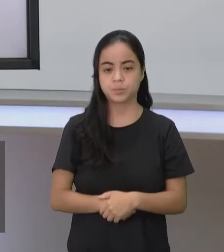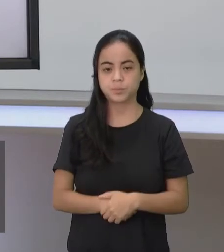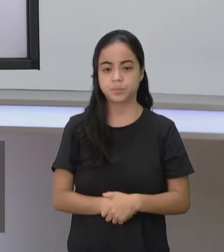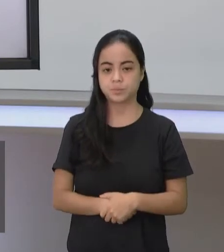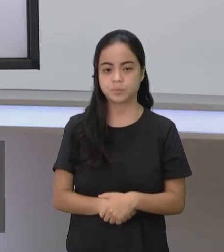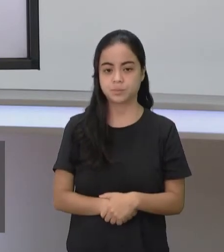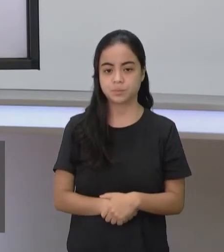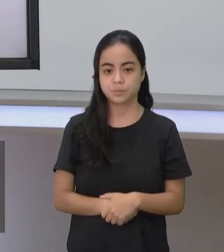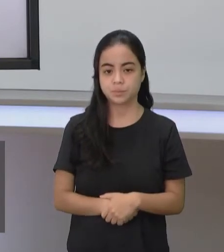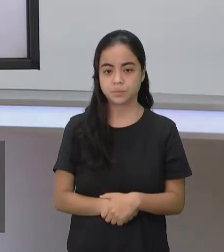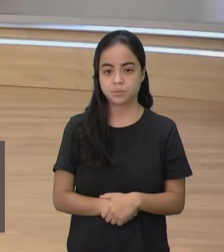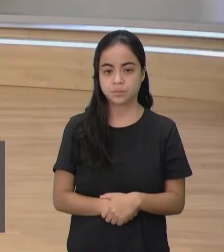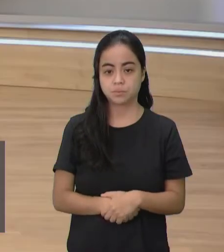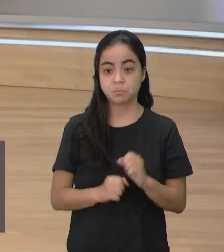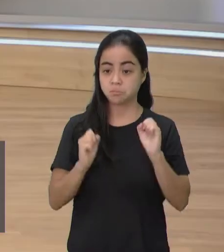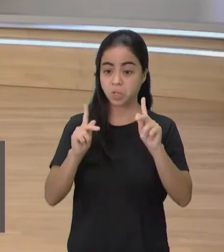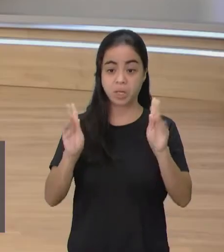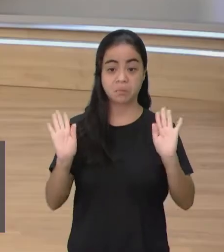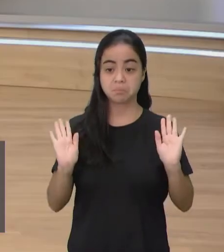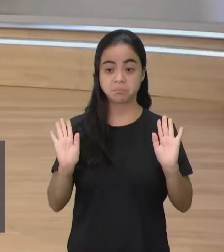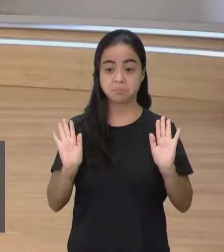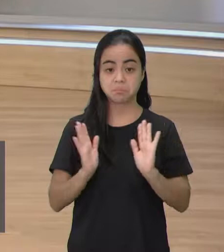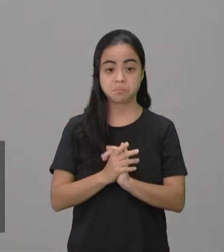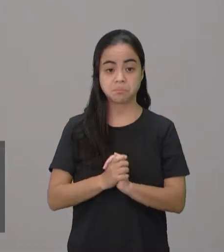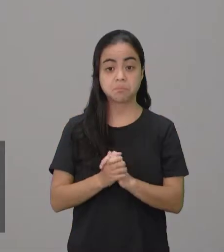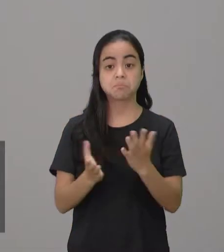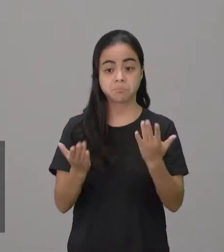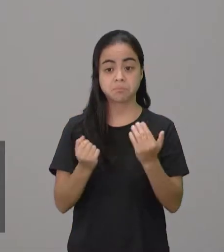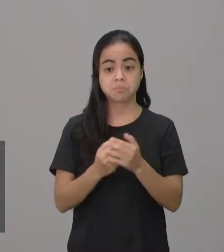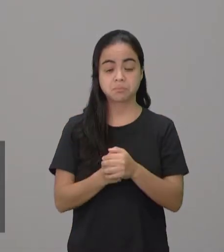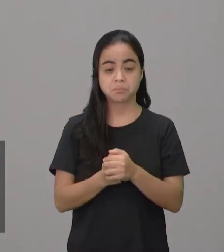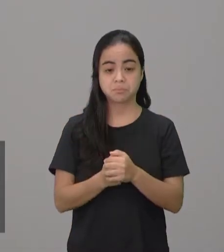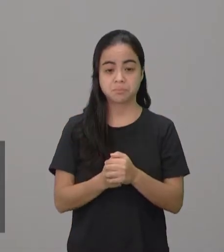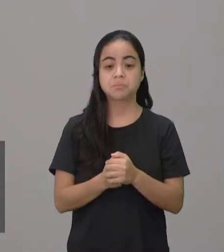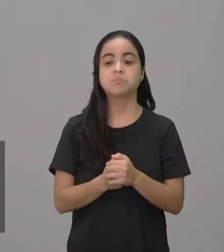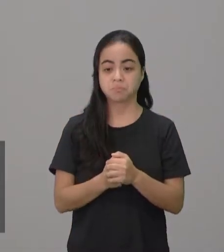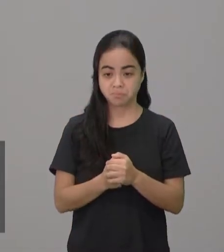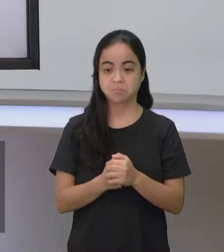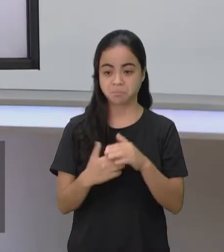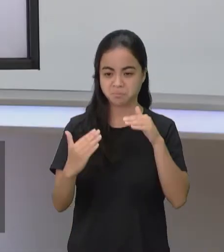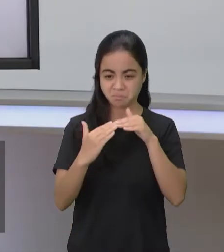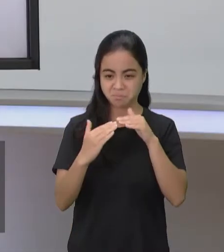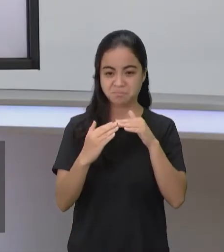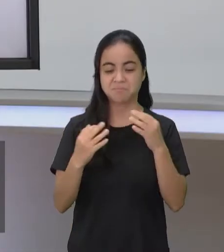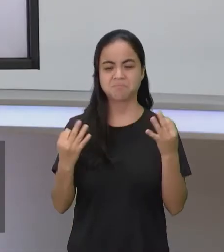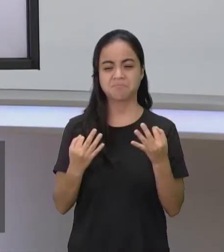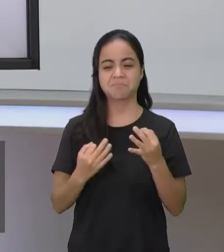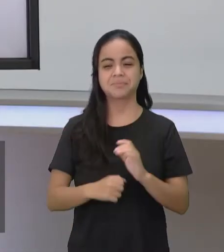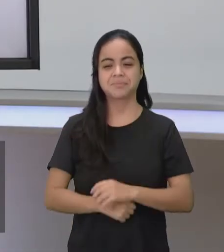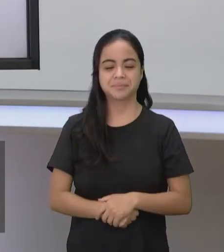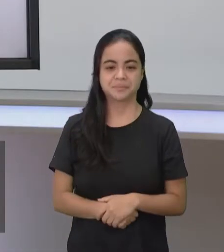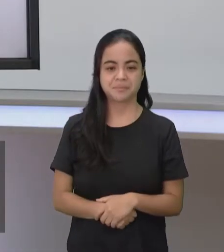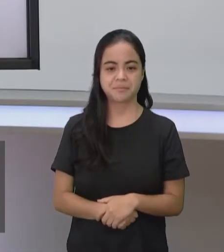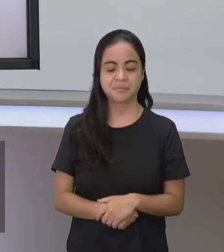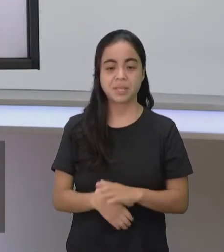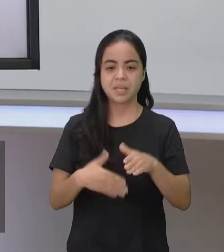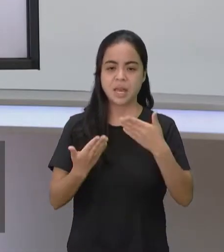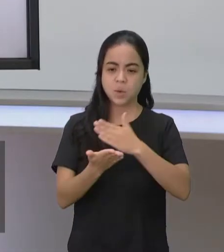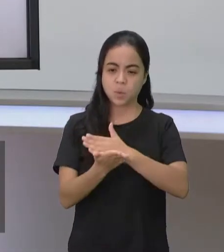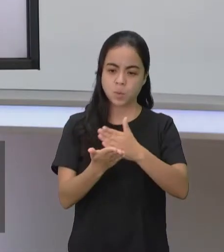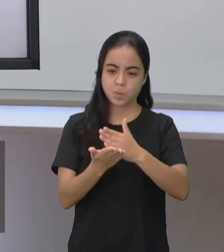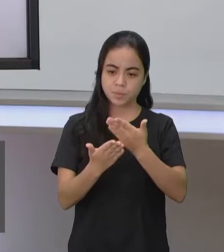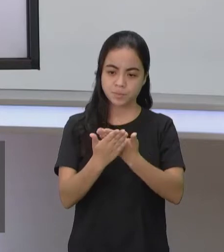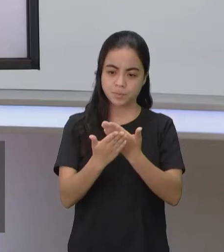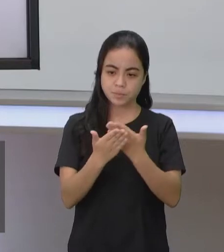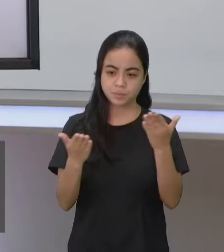né? Então, sucesso, né, Tio? Sucesso. Tamo junto. Tamo junto, tamo arrasando. E aí, o que acontece? Para a gente começar a